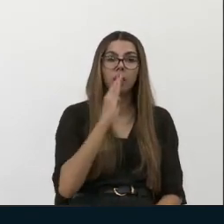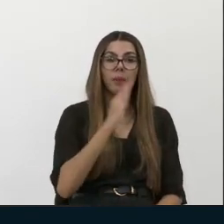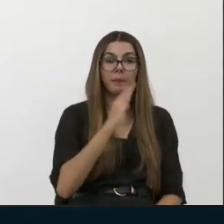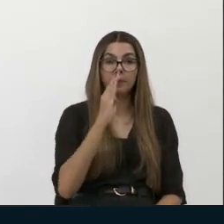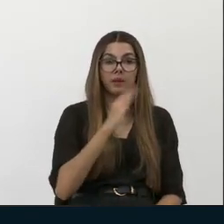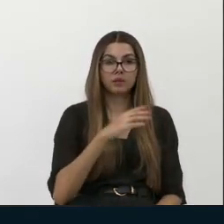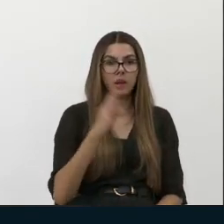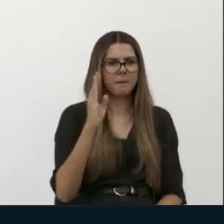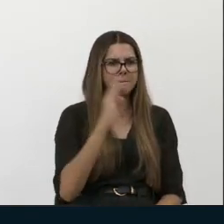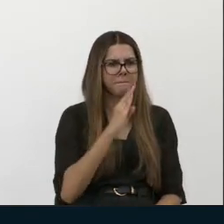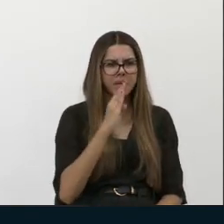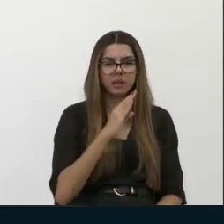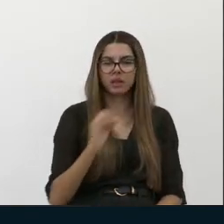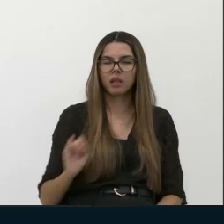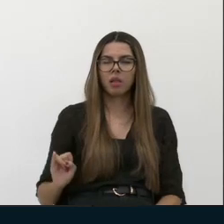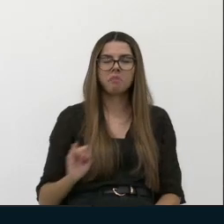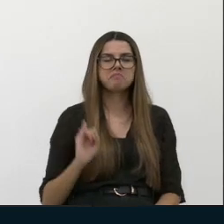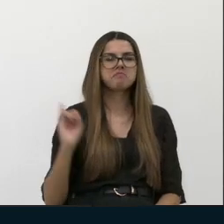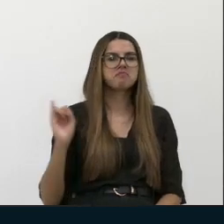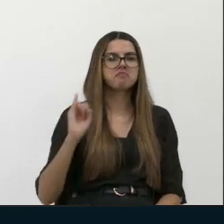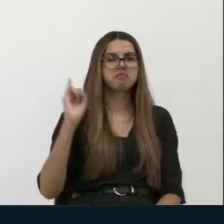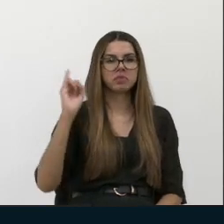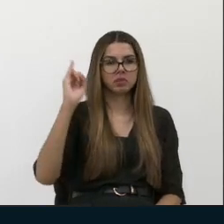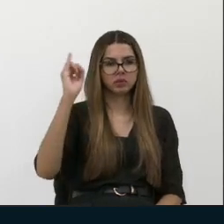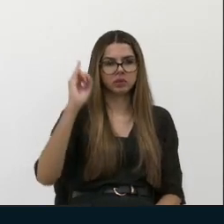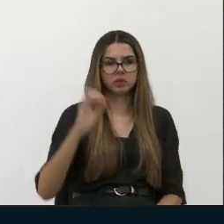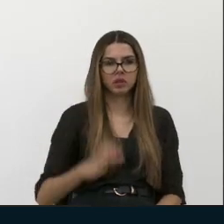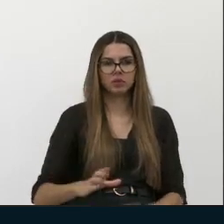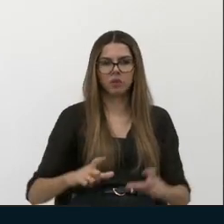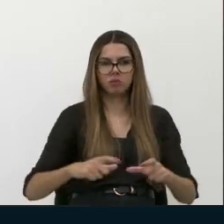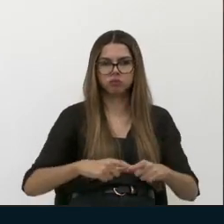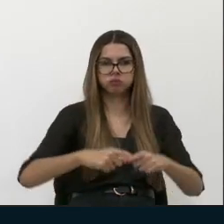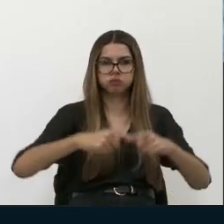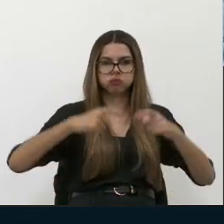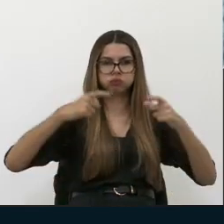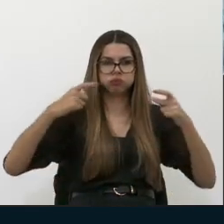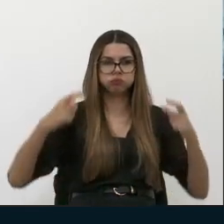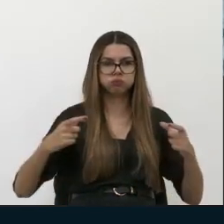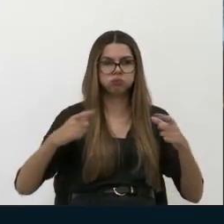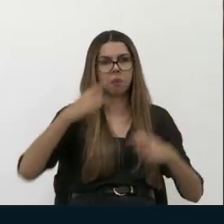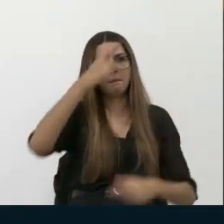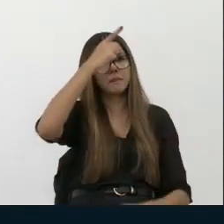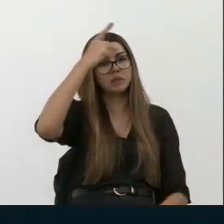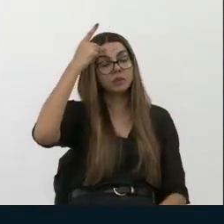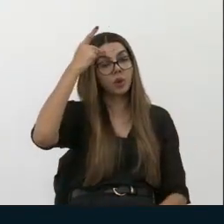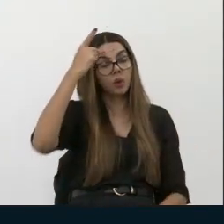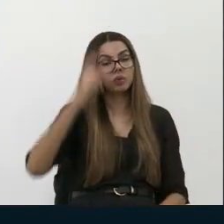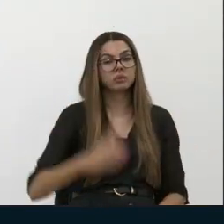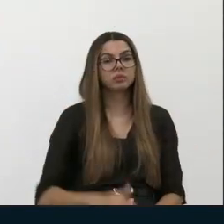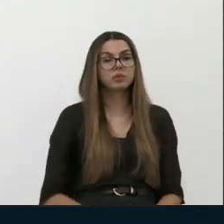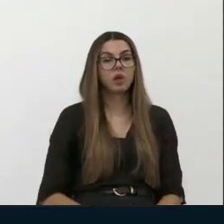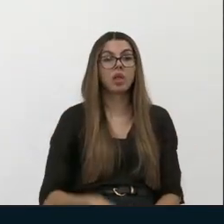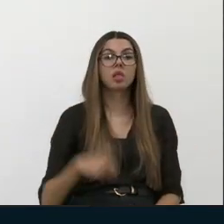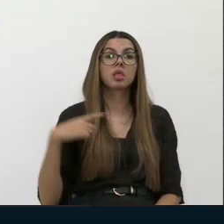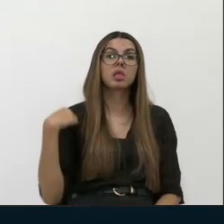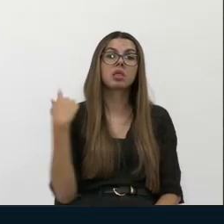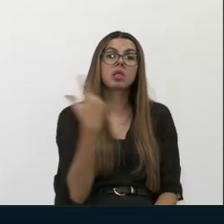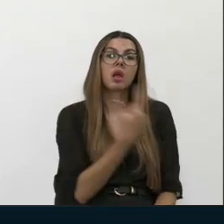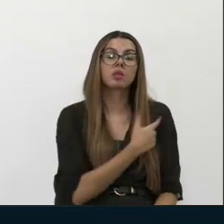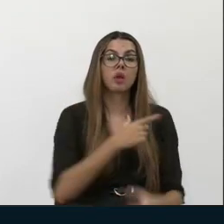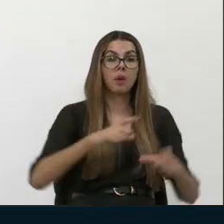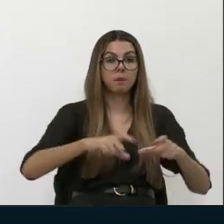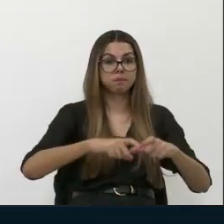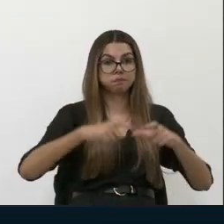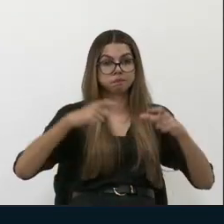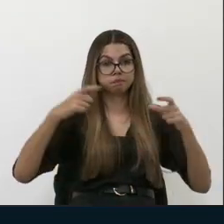Pimentas é muito importante. Pimentas é muito populoso, tem muito eleitor, e todos nós, a maioria aqui, só se lembra